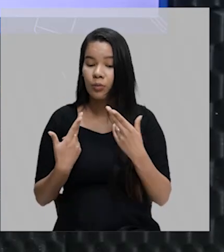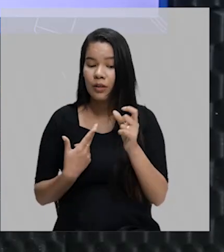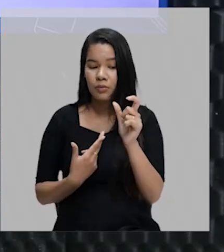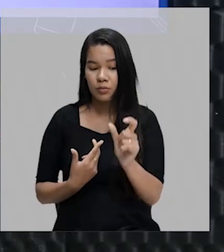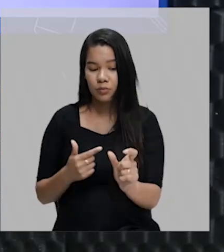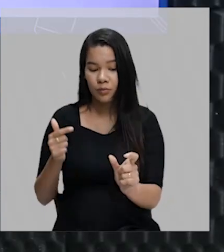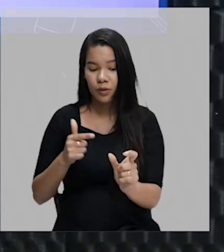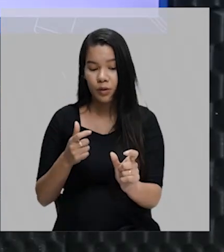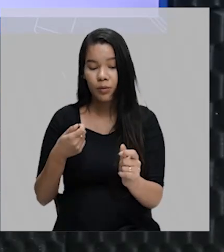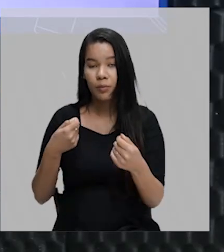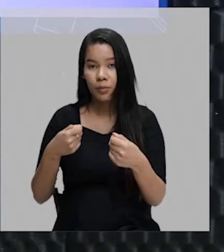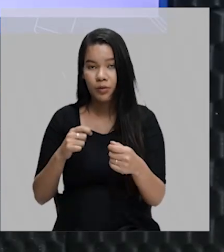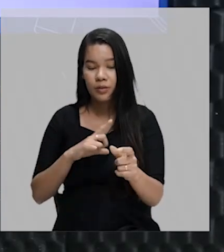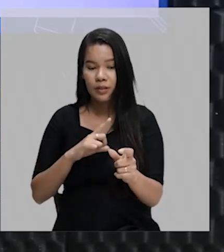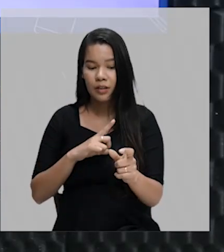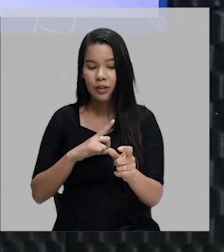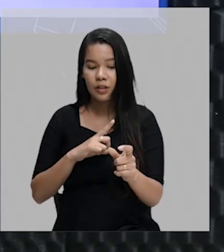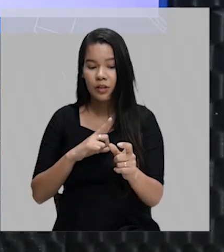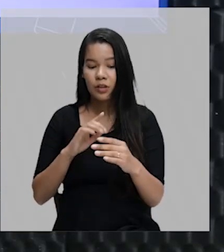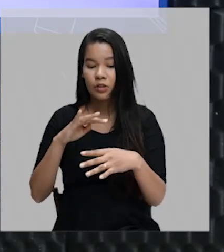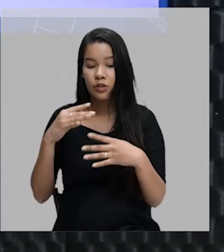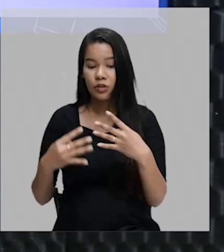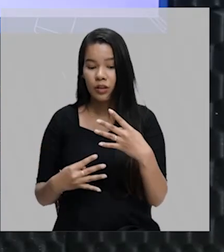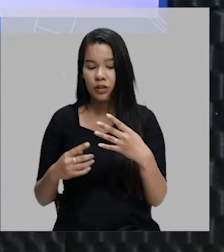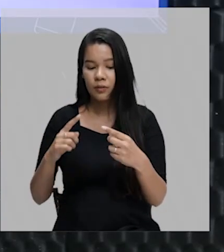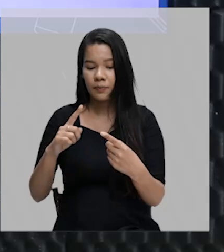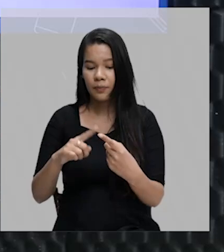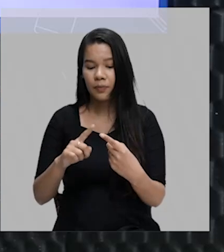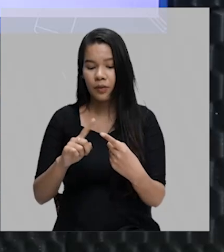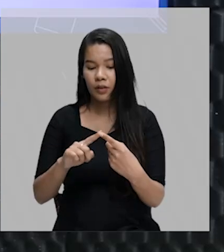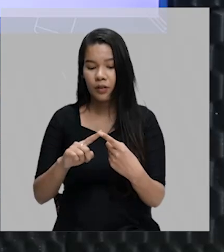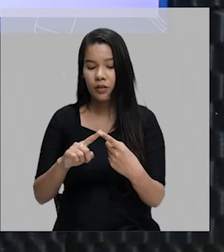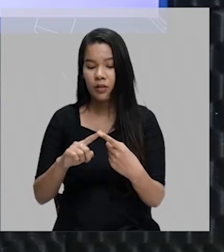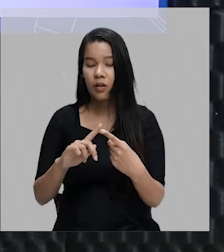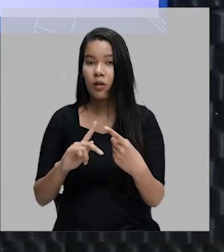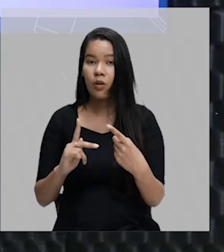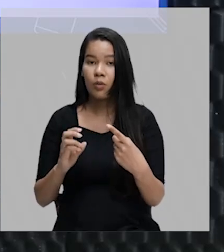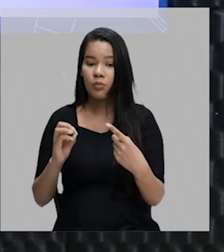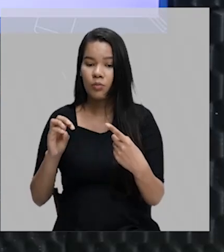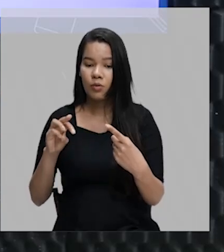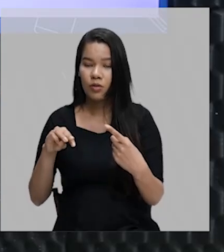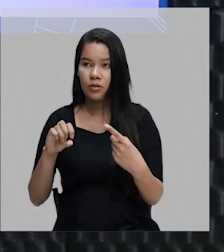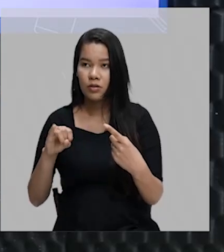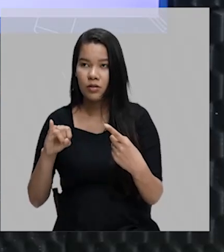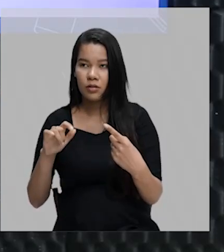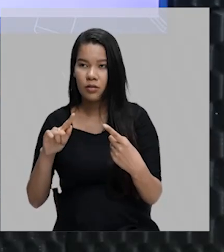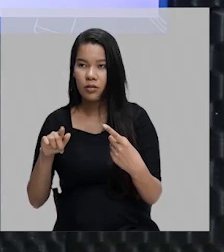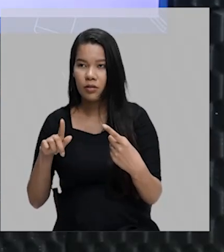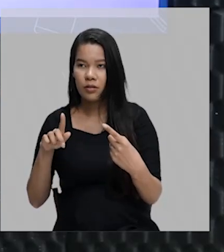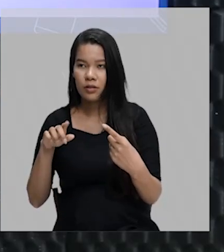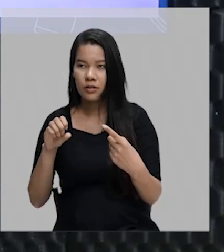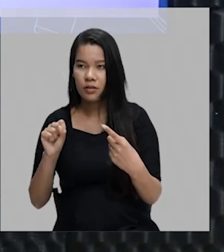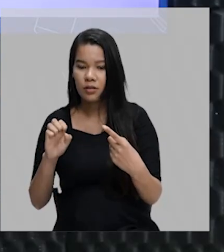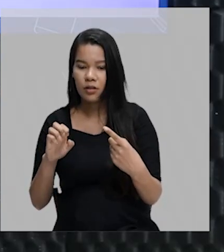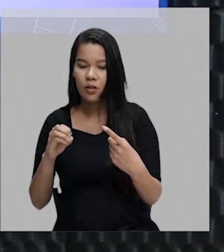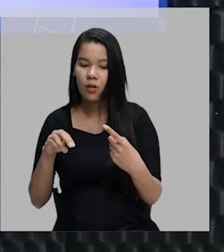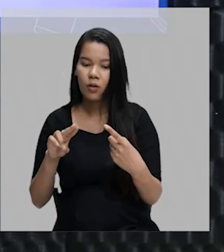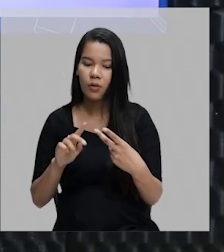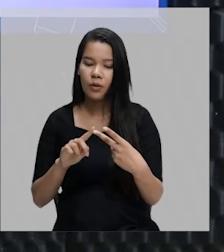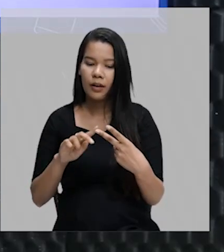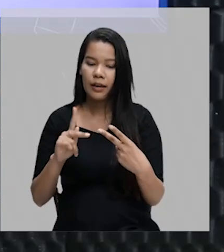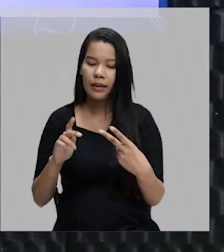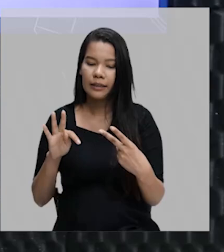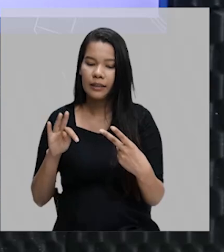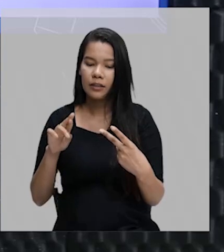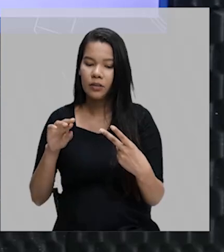genes que podem estar em homozigose e pode ter genes que estarão em heterozigose. Isso não quer dizer que todos